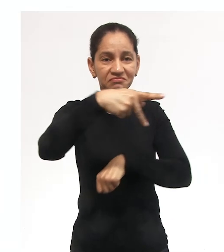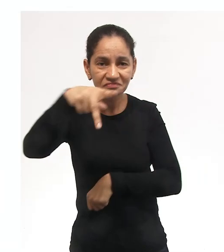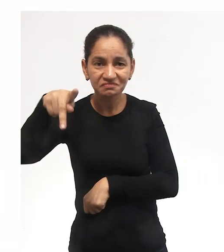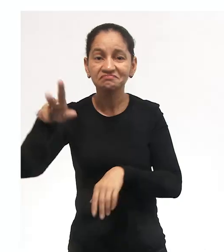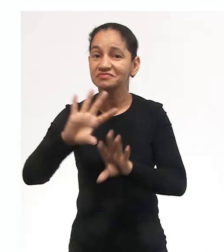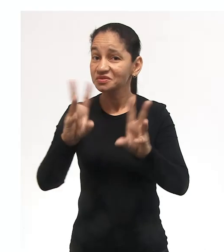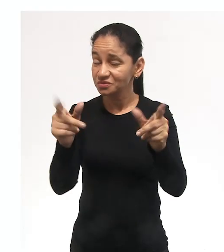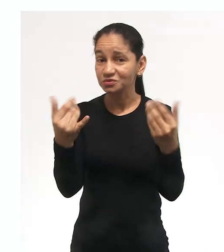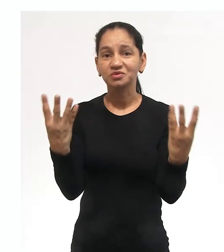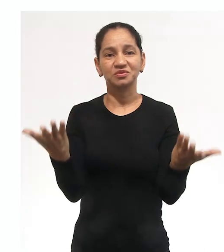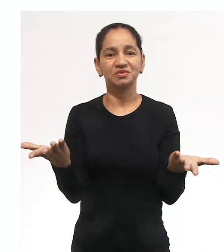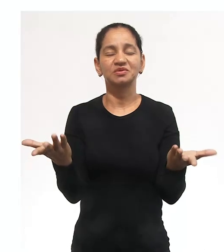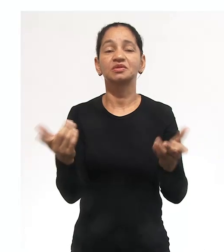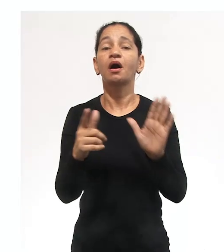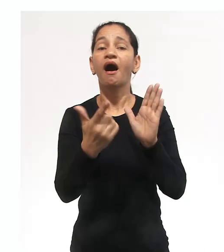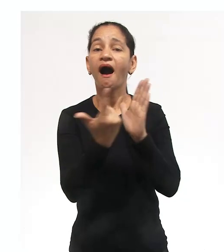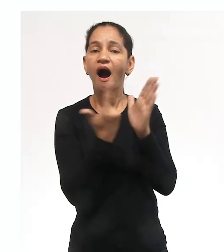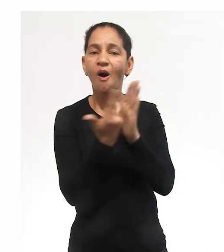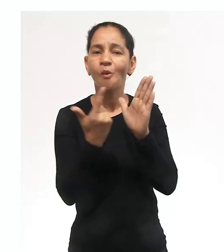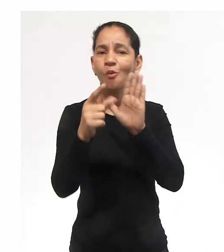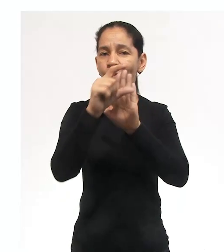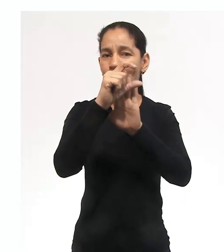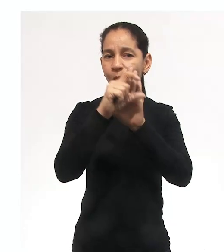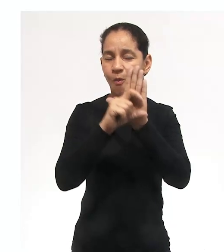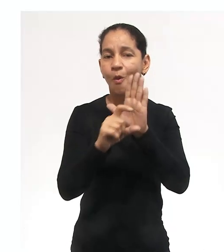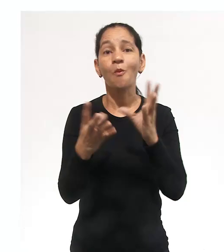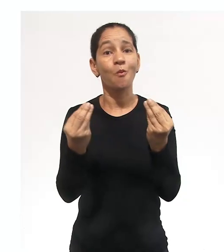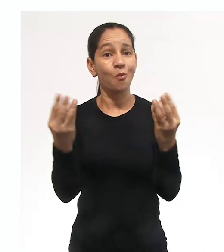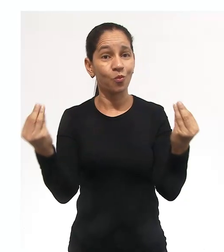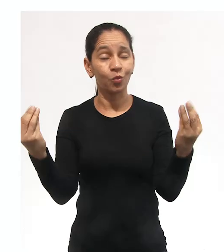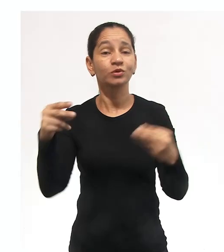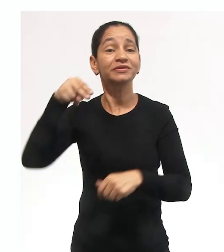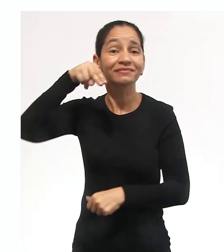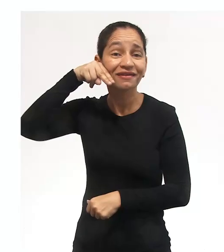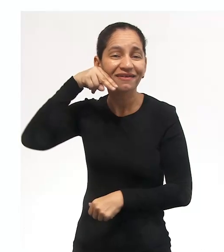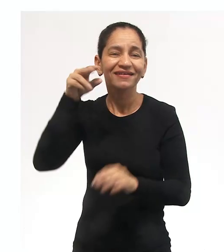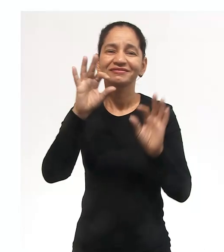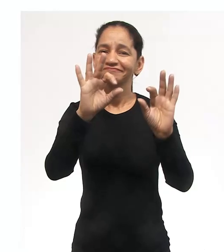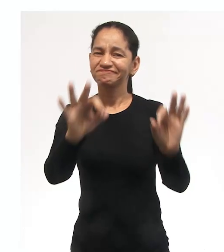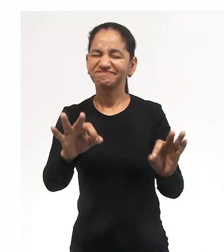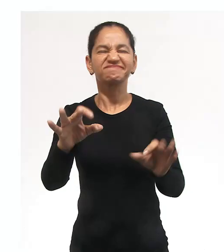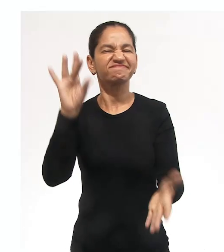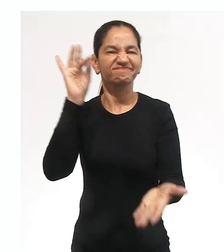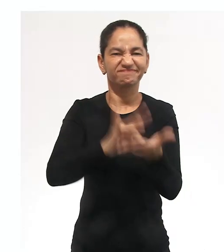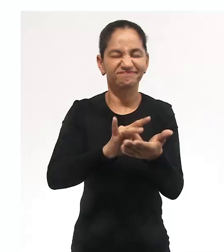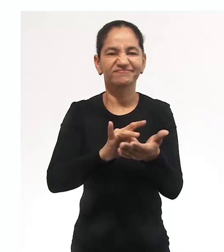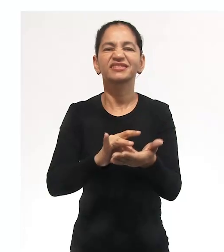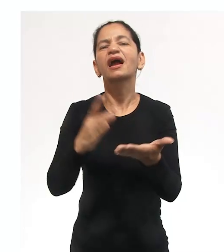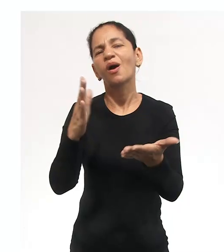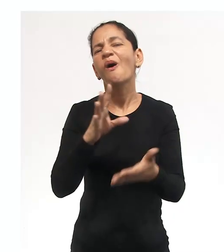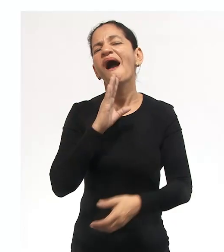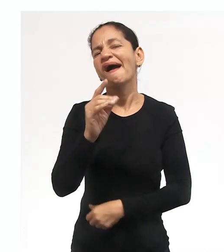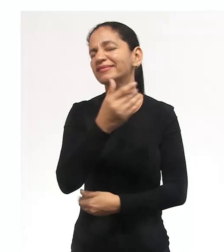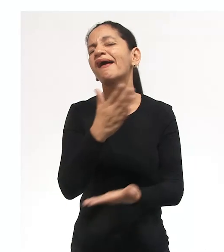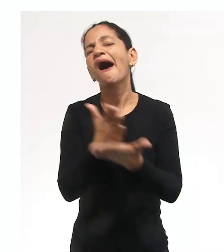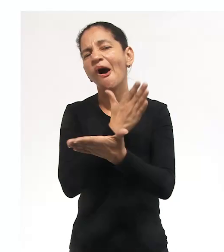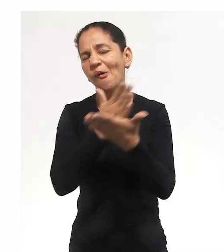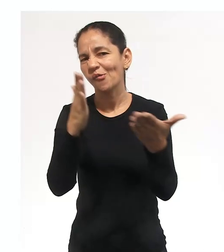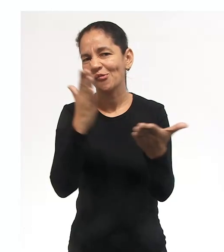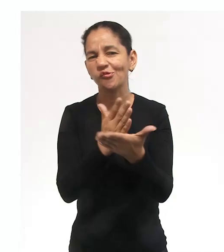de vocês. Aqui eu também trago alguns livros, né, da professora Nair, tenho certeza que vocês conhecem